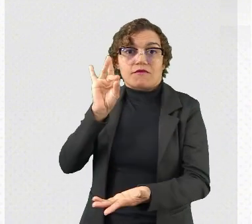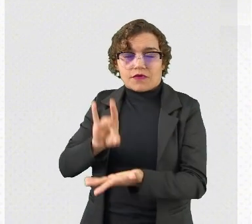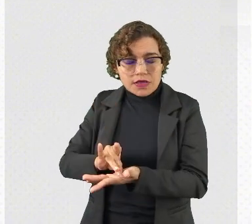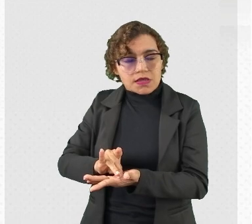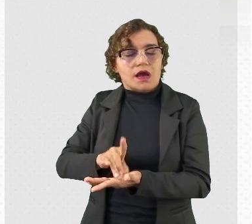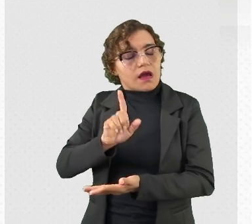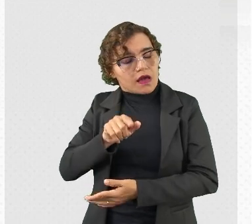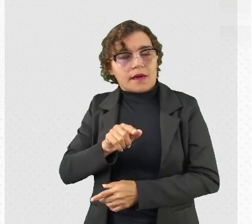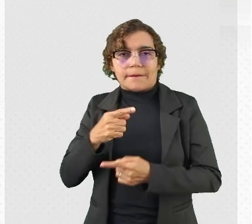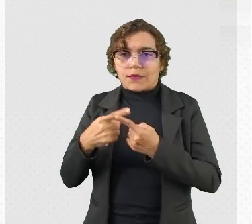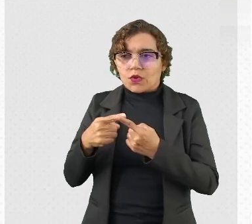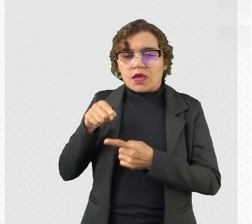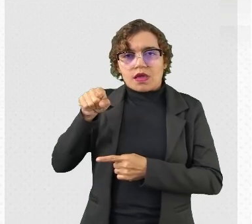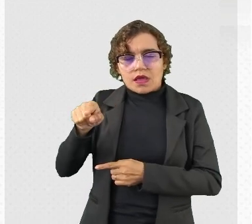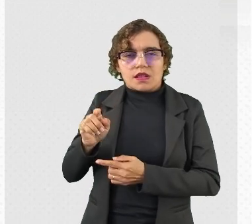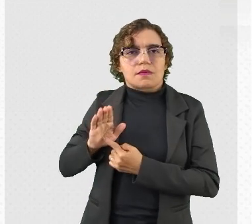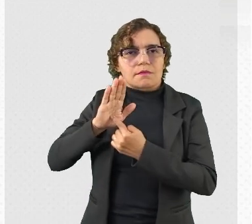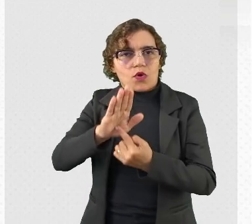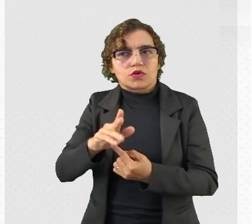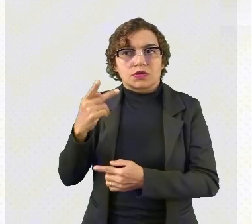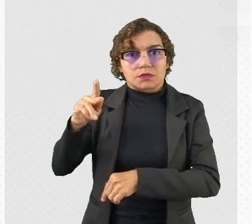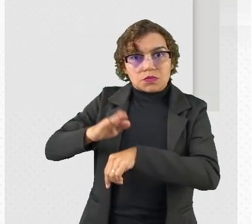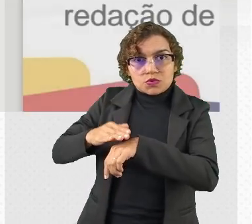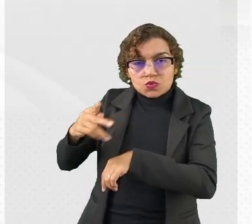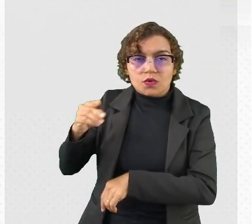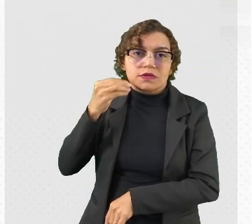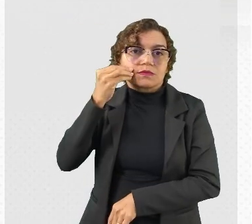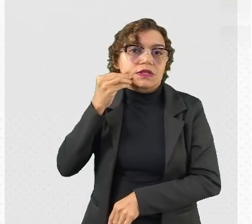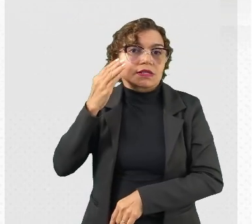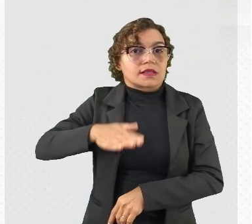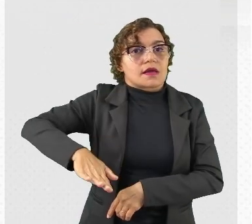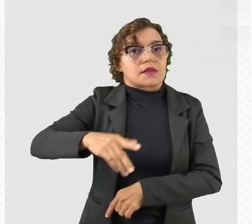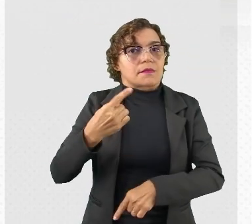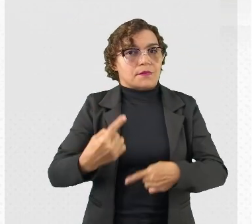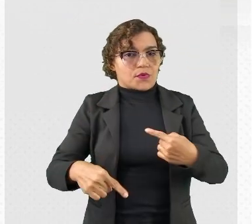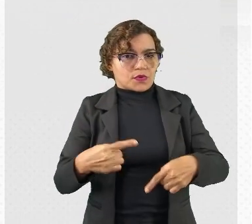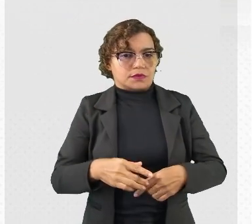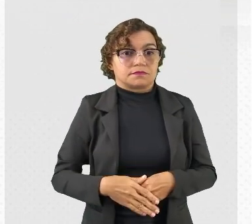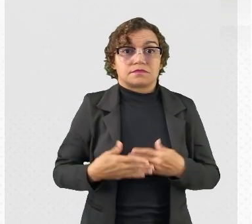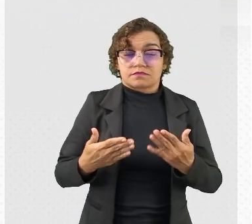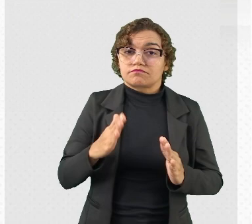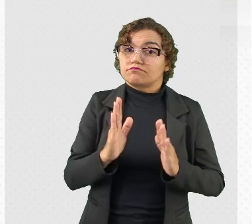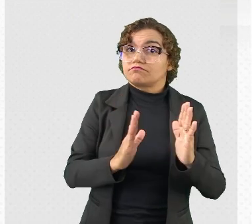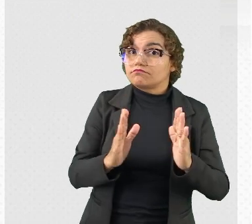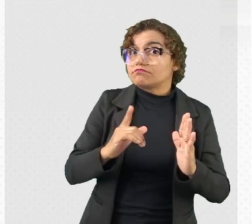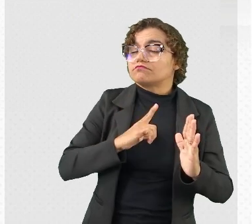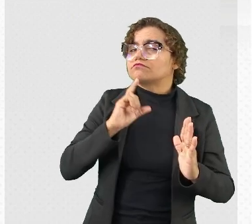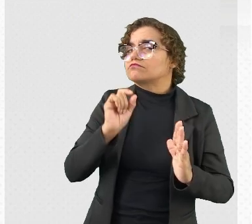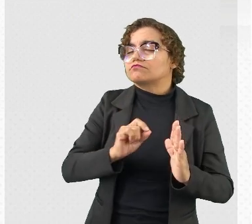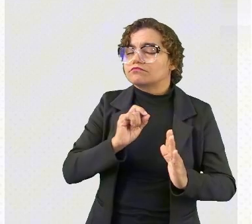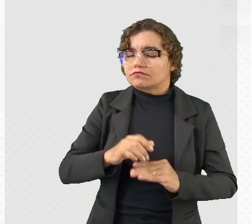a partir da sua própria experiência política. Durante esse período, ele teve